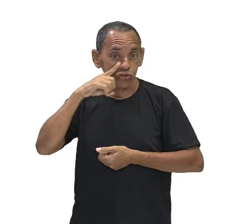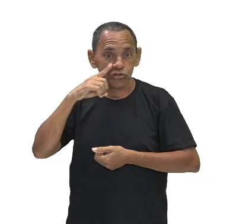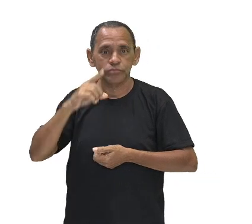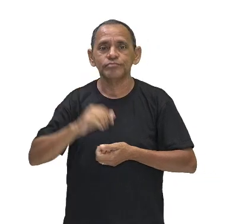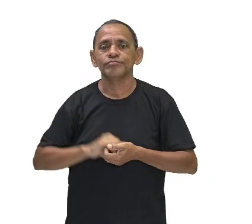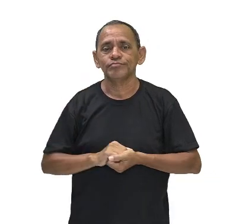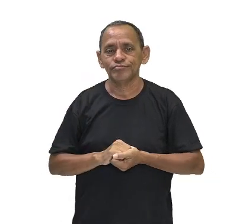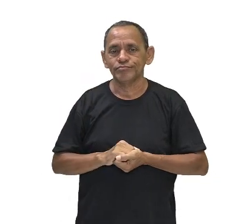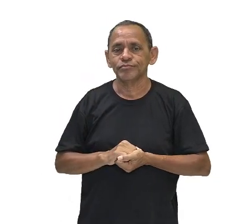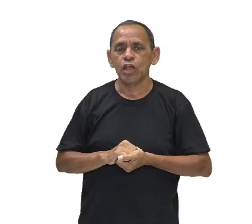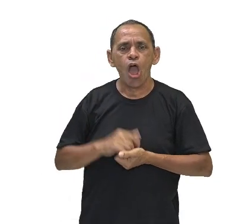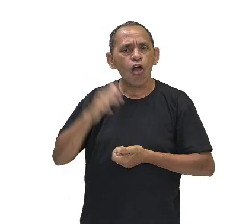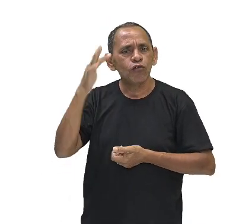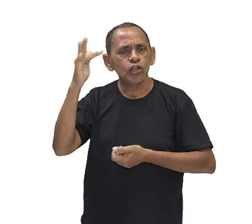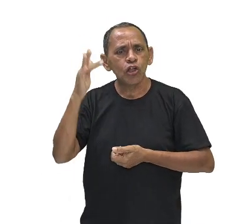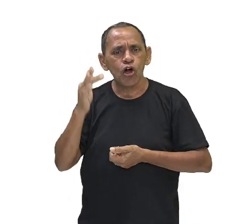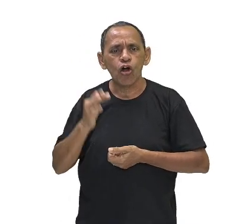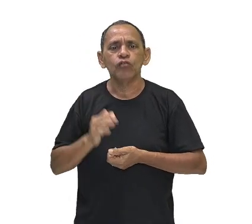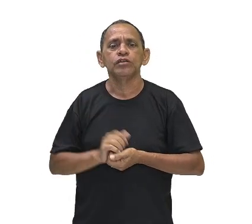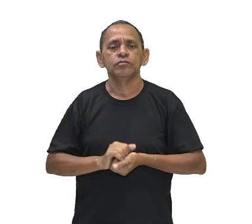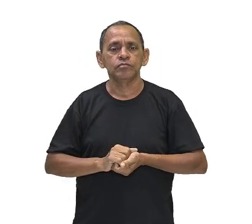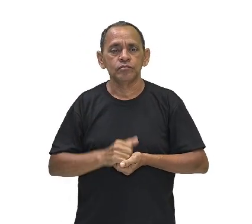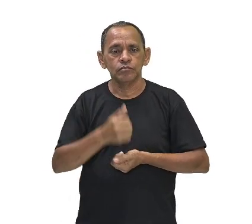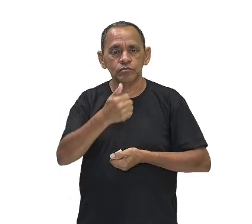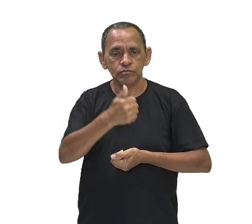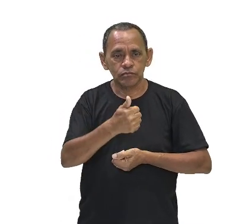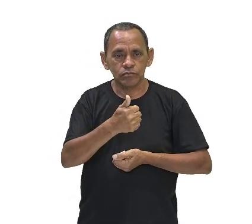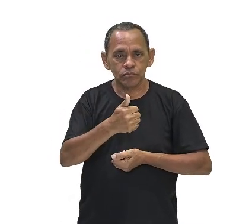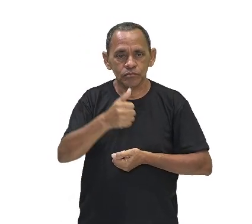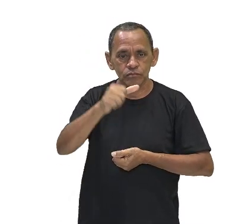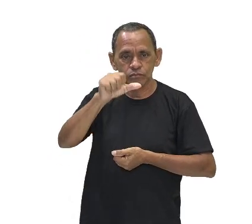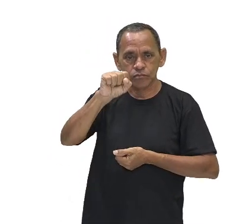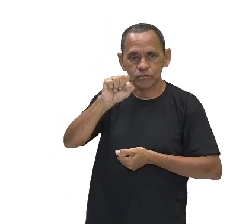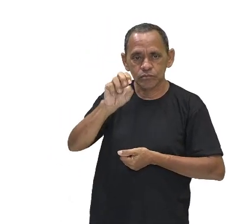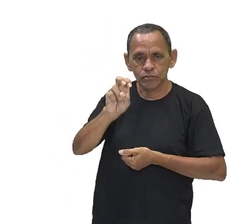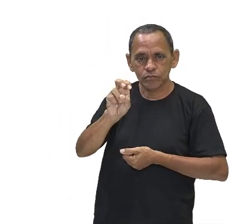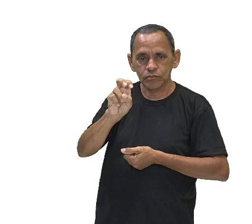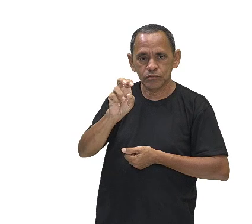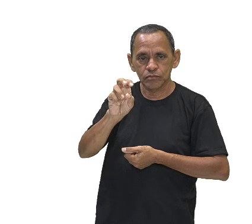ele nasceu em 1958 e veio a falecer em